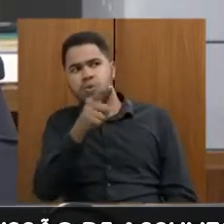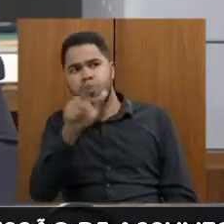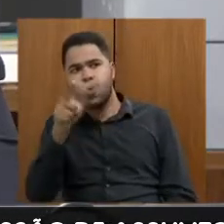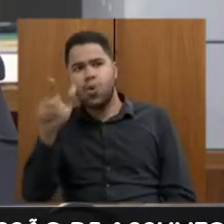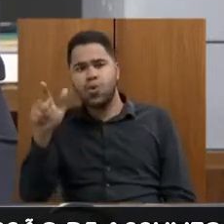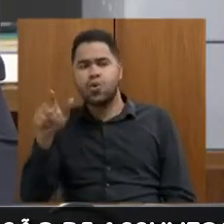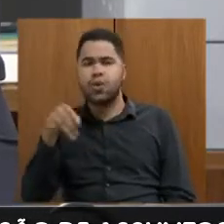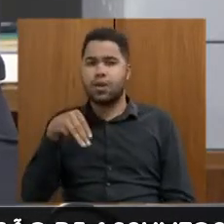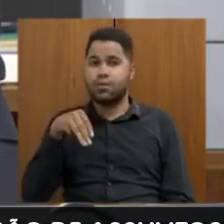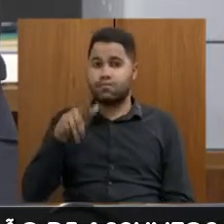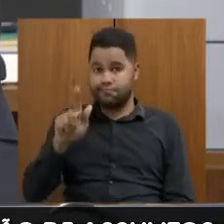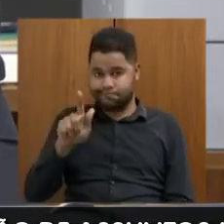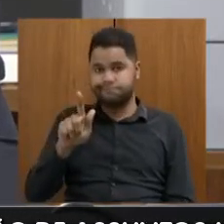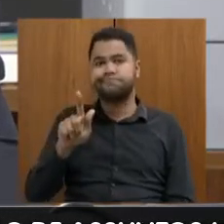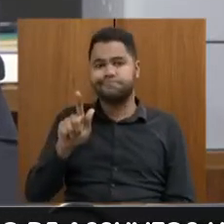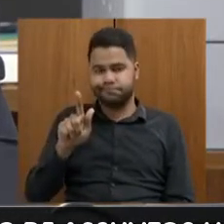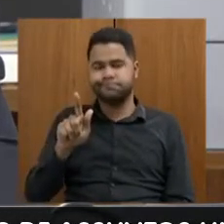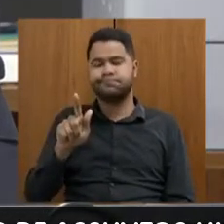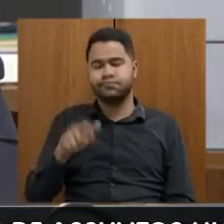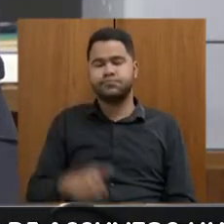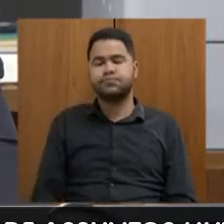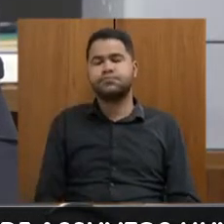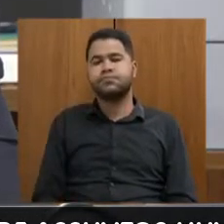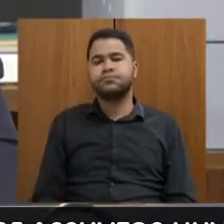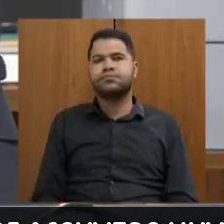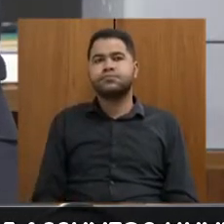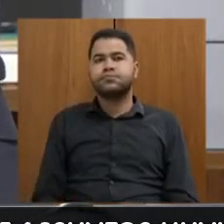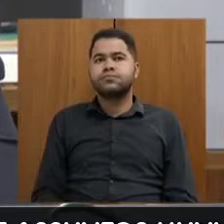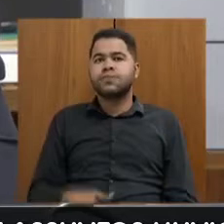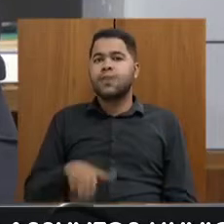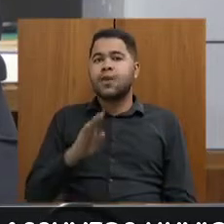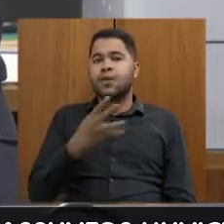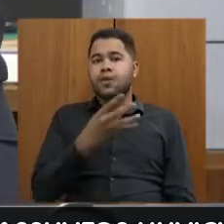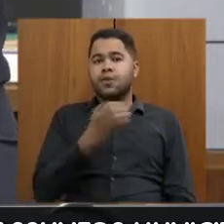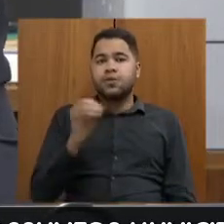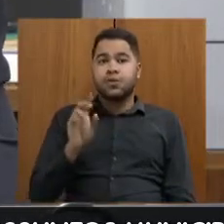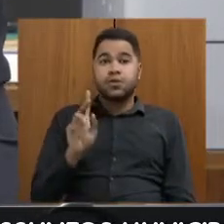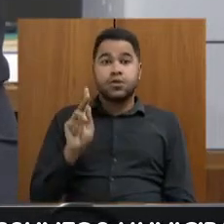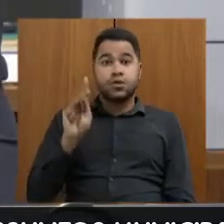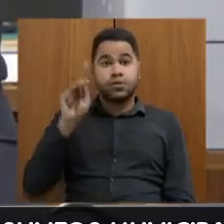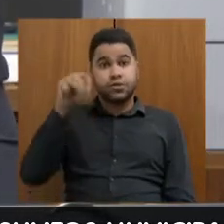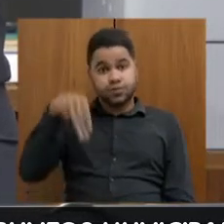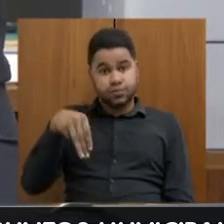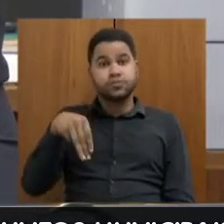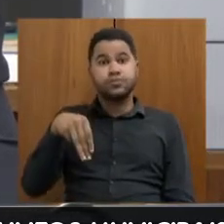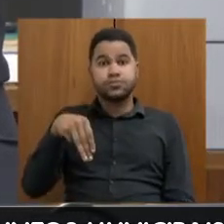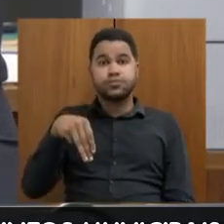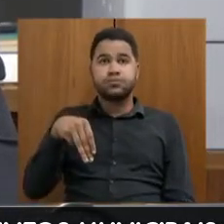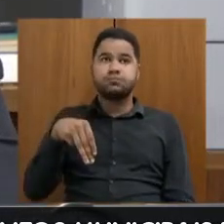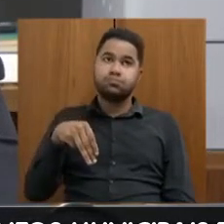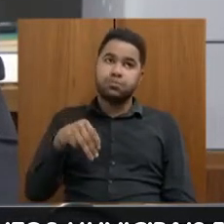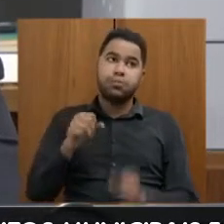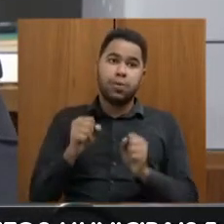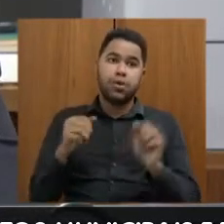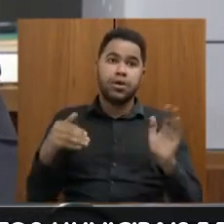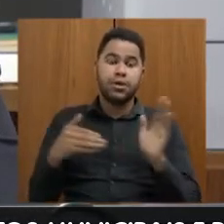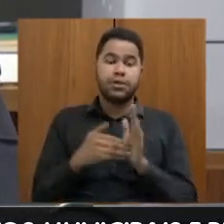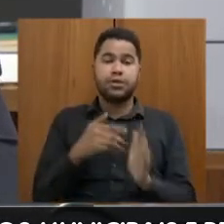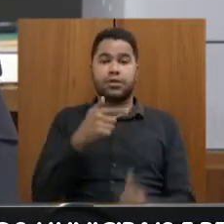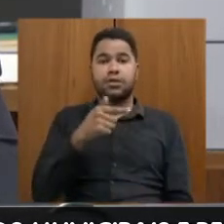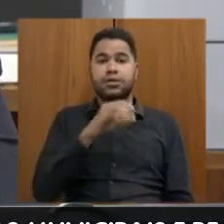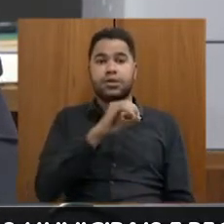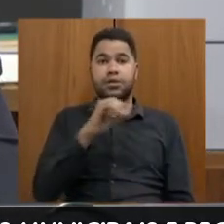trechos de MG né perfazendo mais de 400km podendo chegar a 700 km